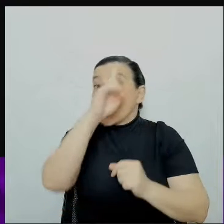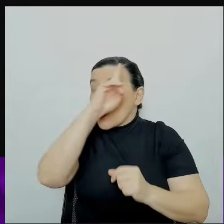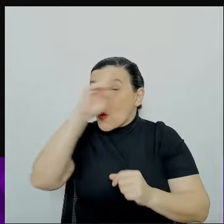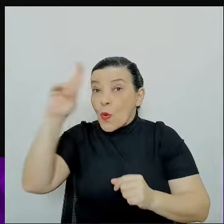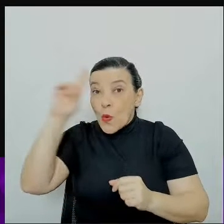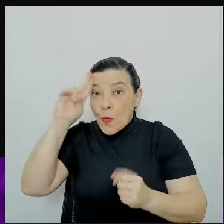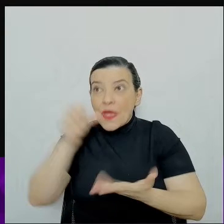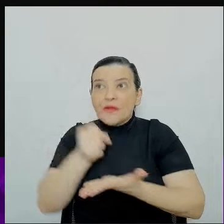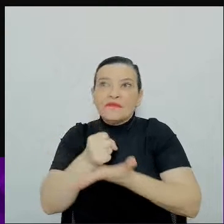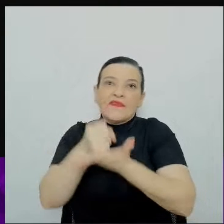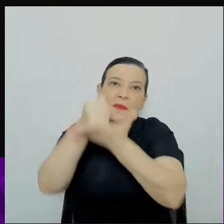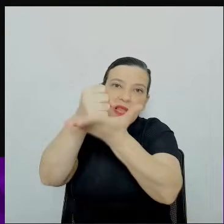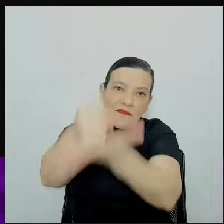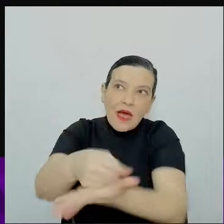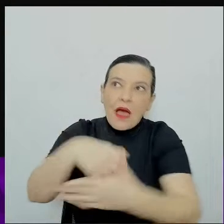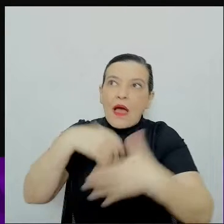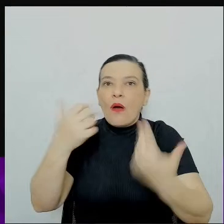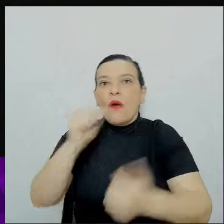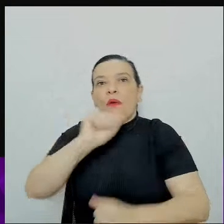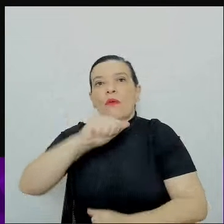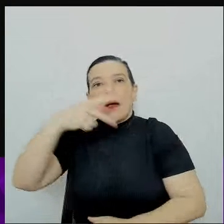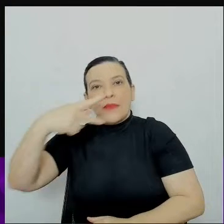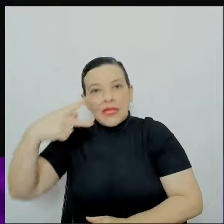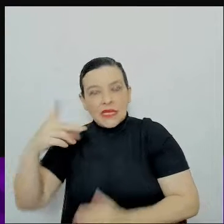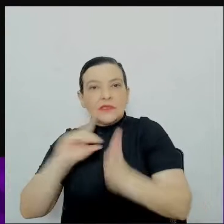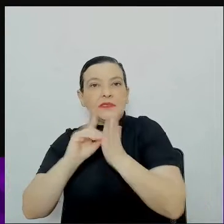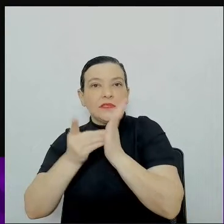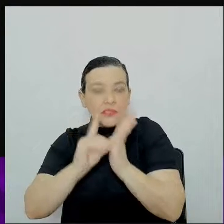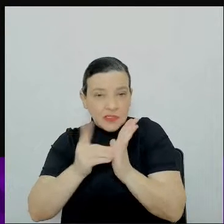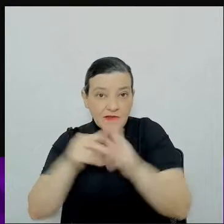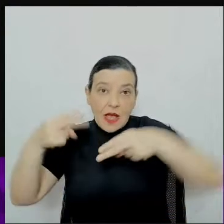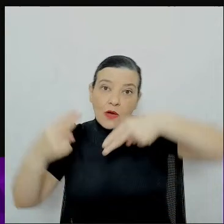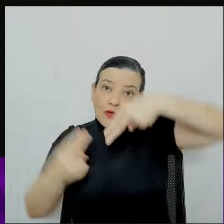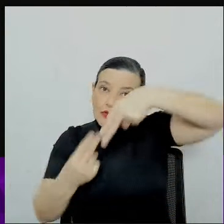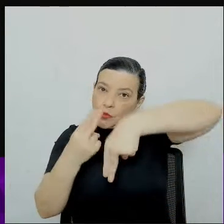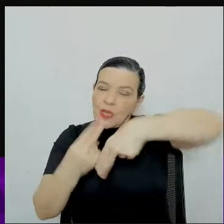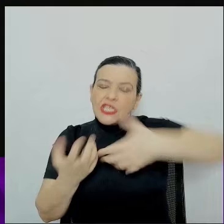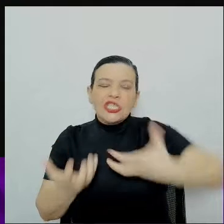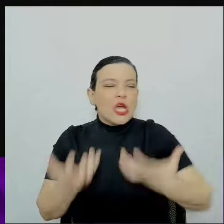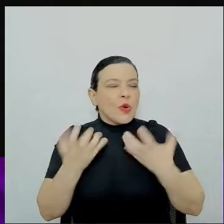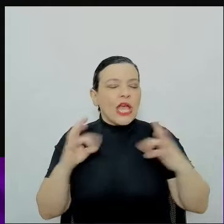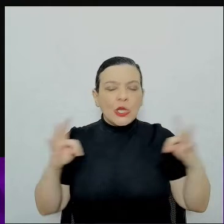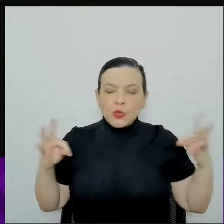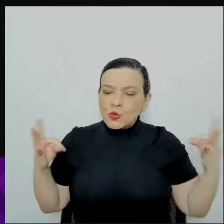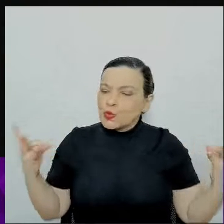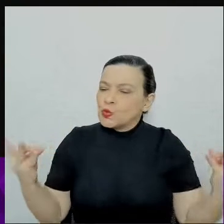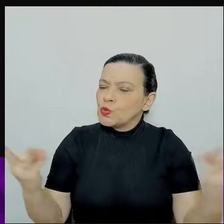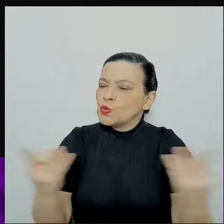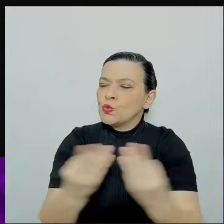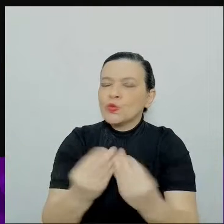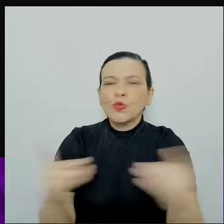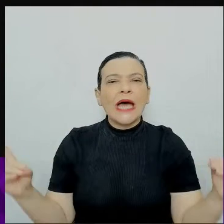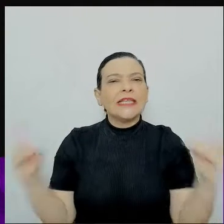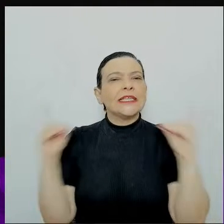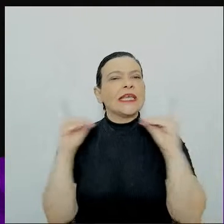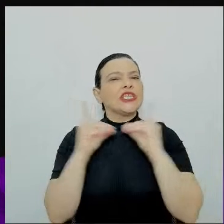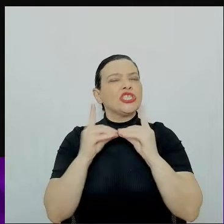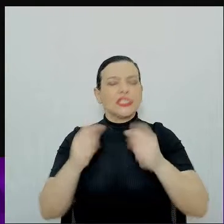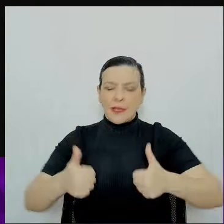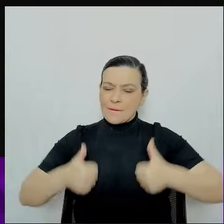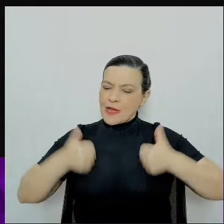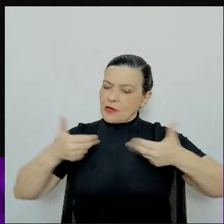estou no meu aplicativo digital do Nubank, eu quero ter uma excelente experiência. Eu quero sentir que eu sou até mesmo tratada como